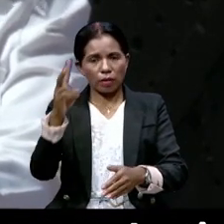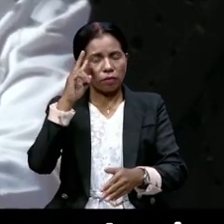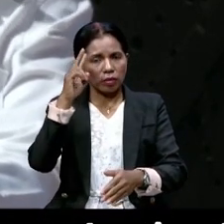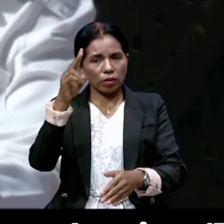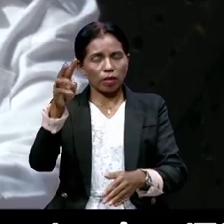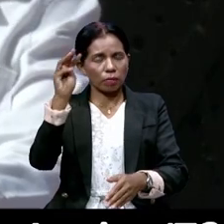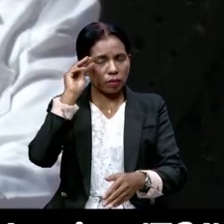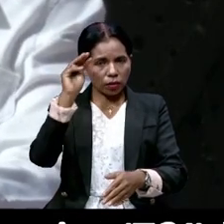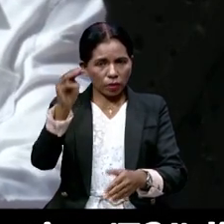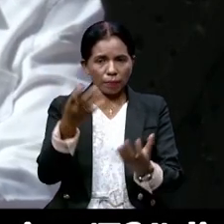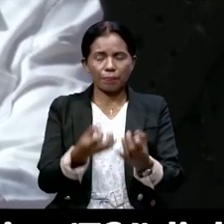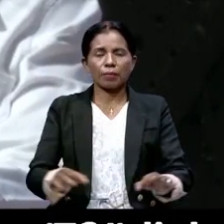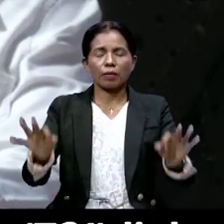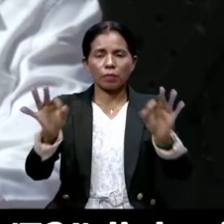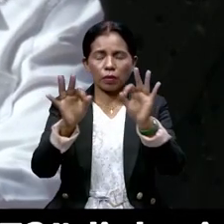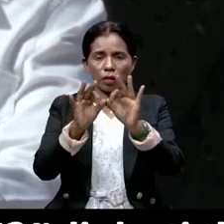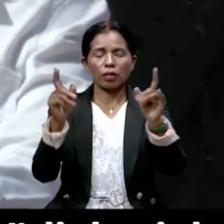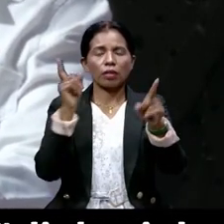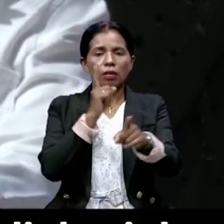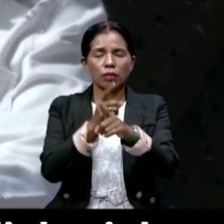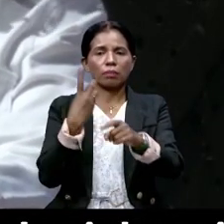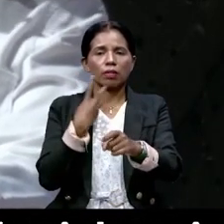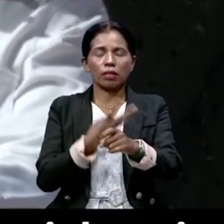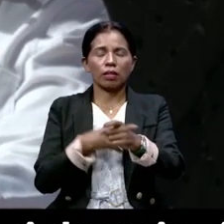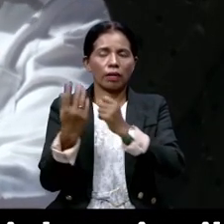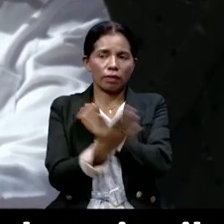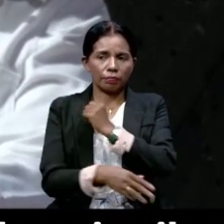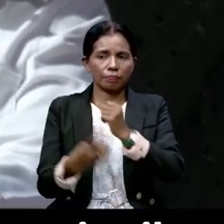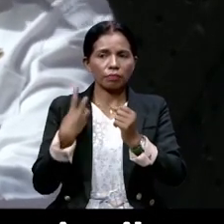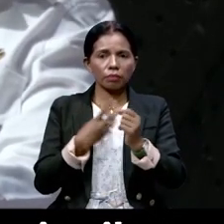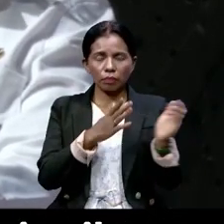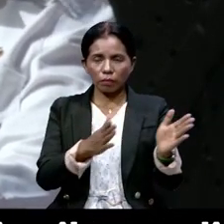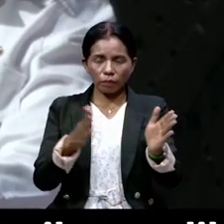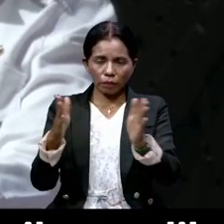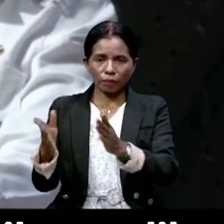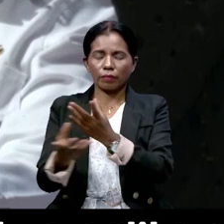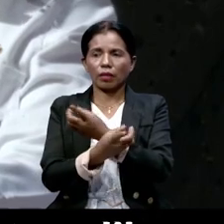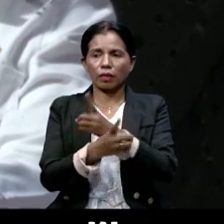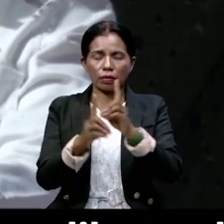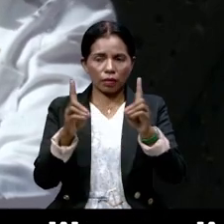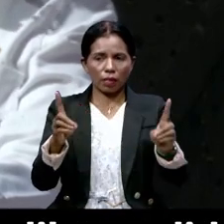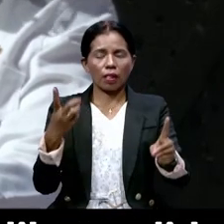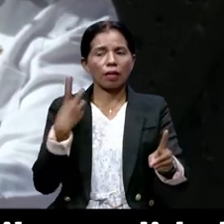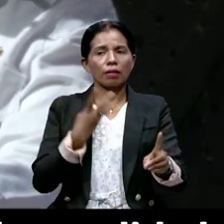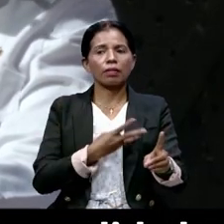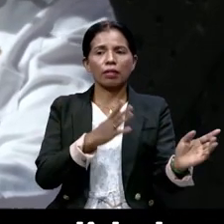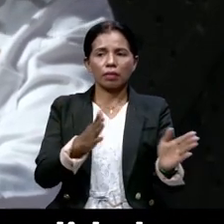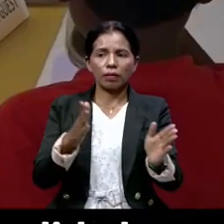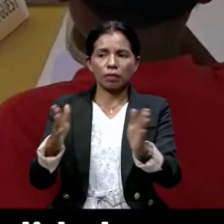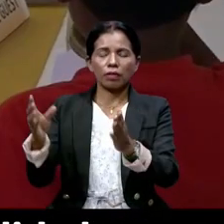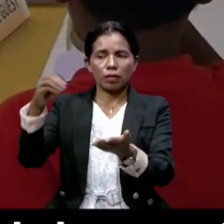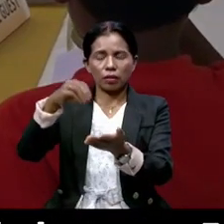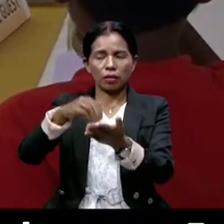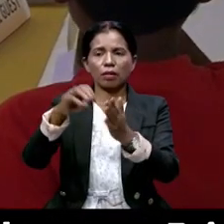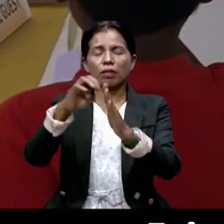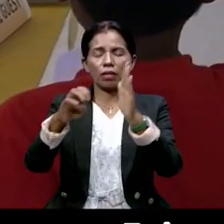é importante teve para a nação. E tem processo de democratização, e tem processo atuatur e Estado de